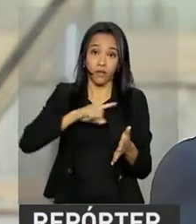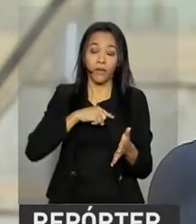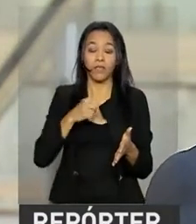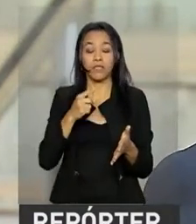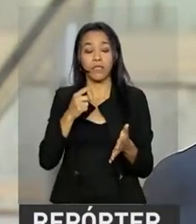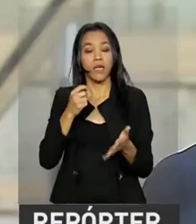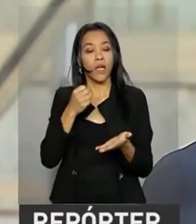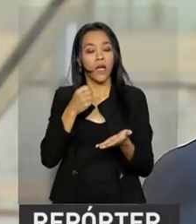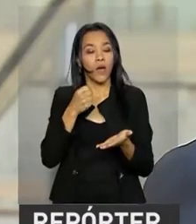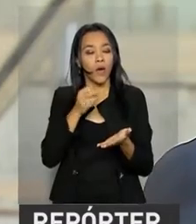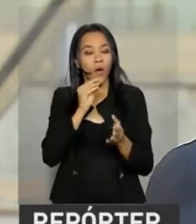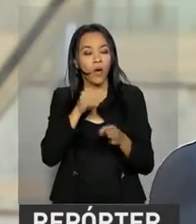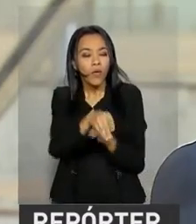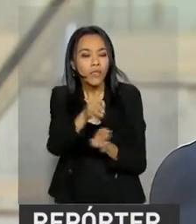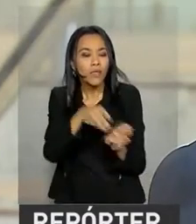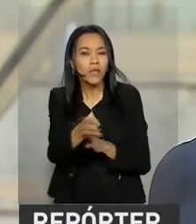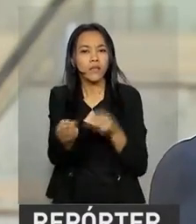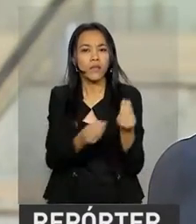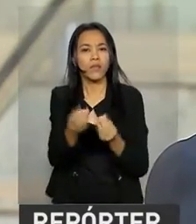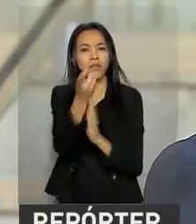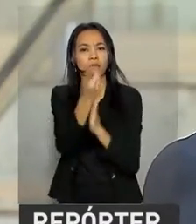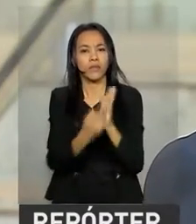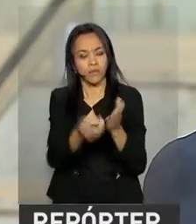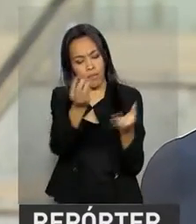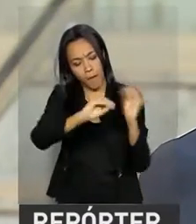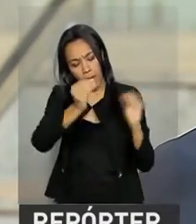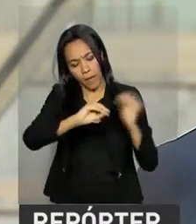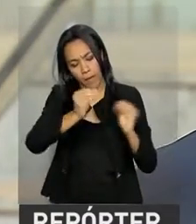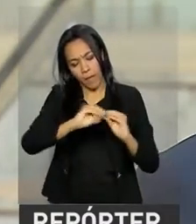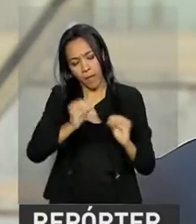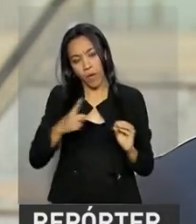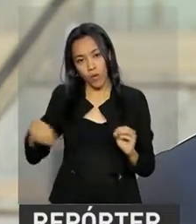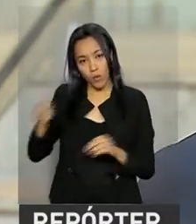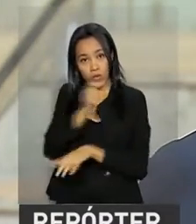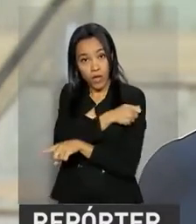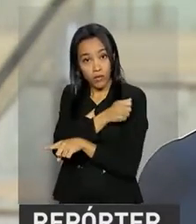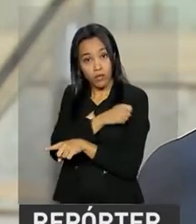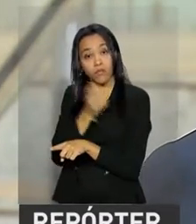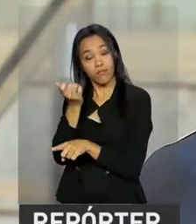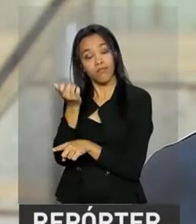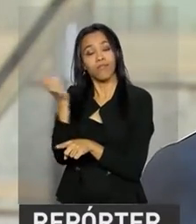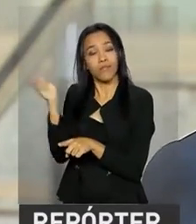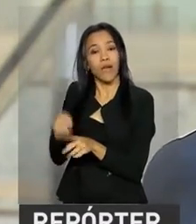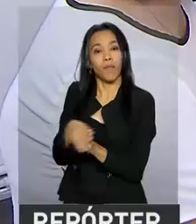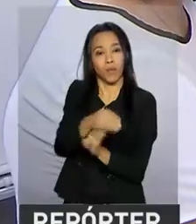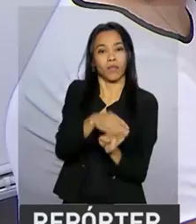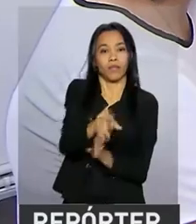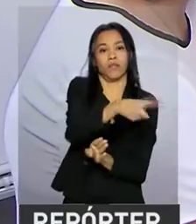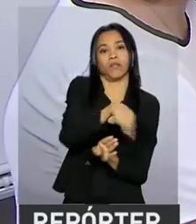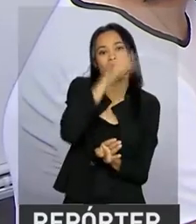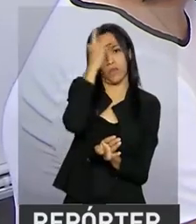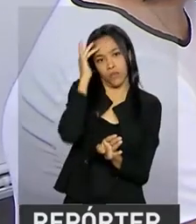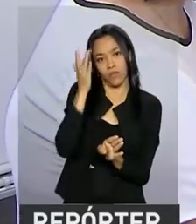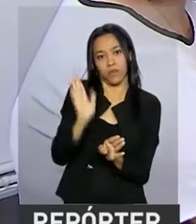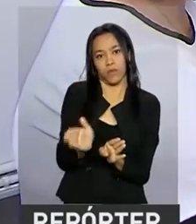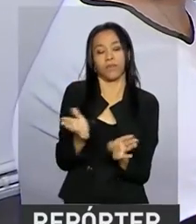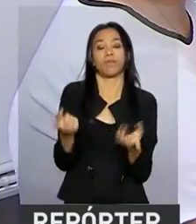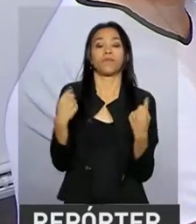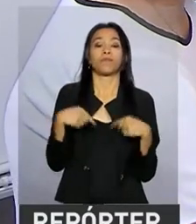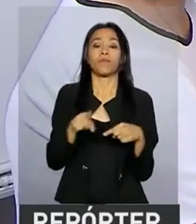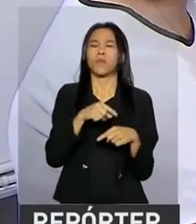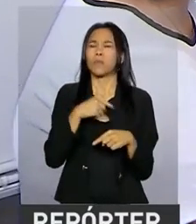apoio para ele fazer a declaração conosco, os alunos estão capacitados para também prestar esse serviço. Os assuntos que mais